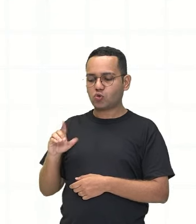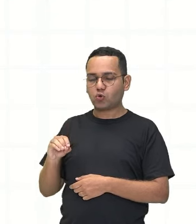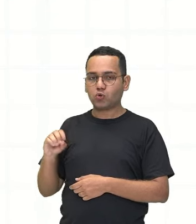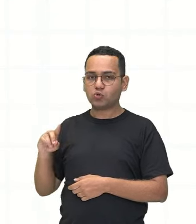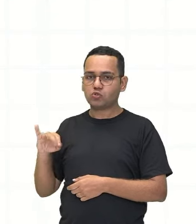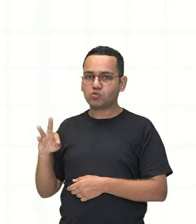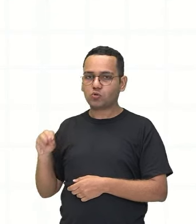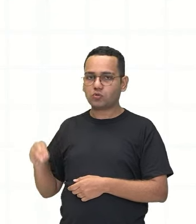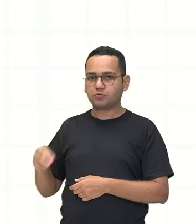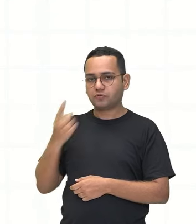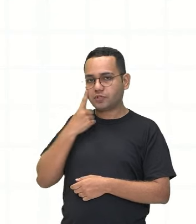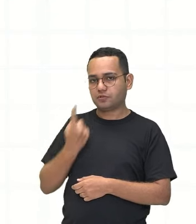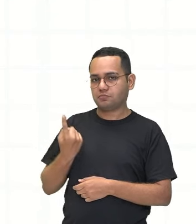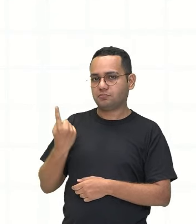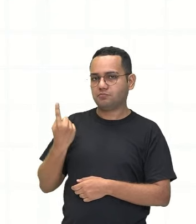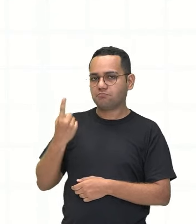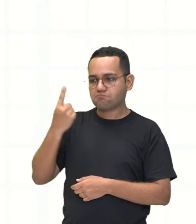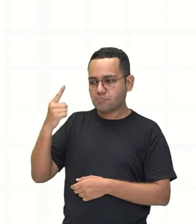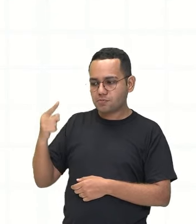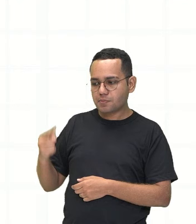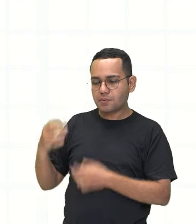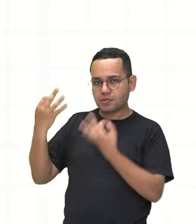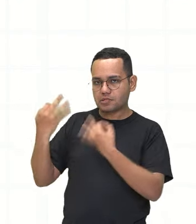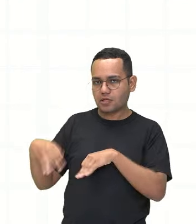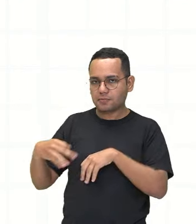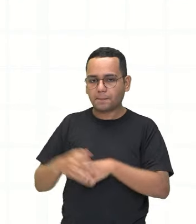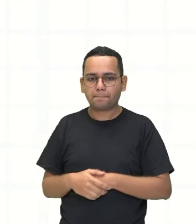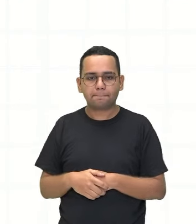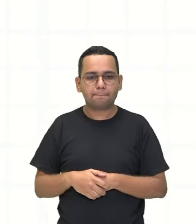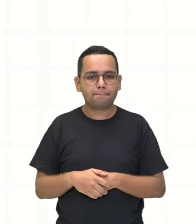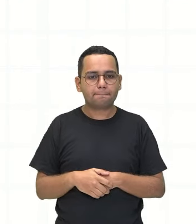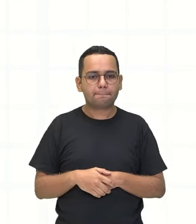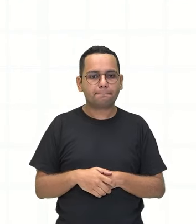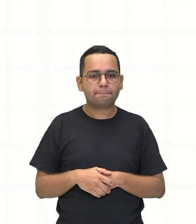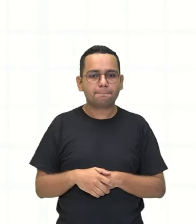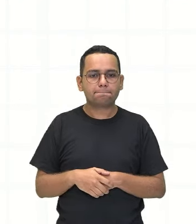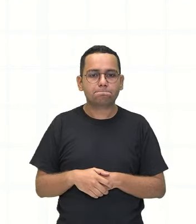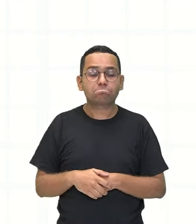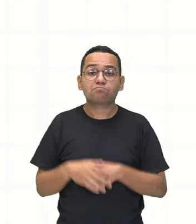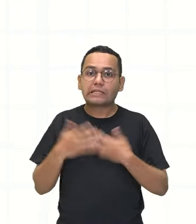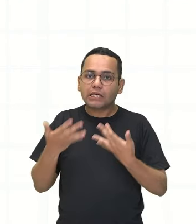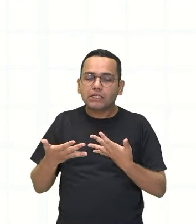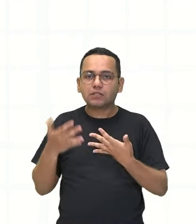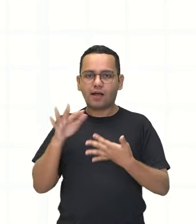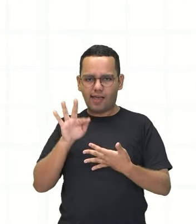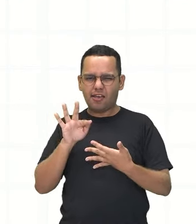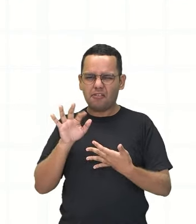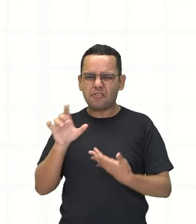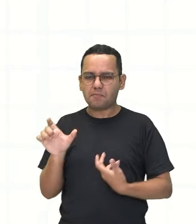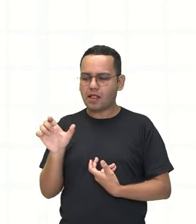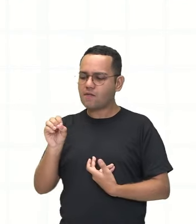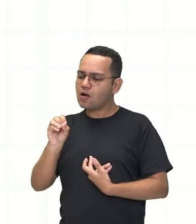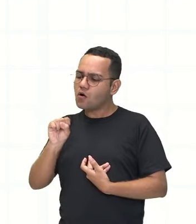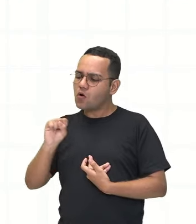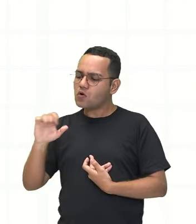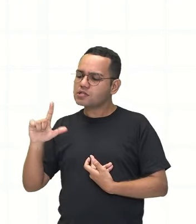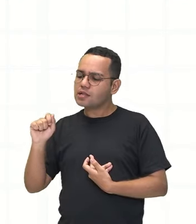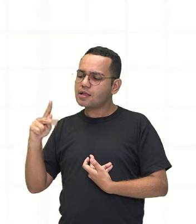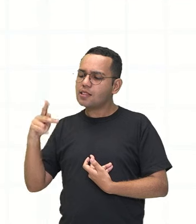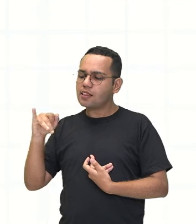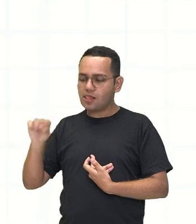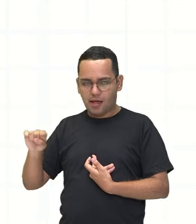correto, né? Observando que o lápis é a única palavra que é diferenciada aqui, né? Quando a gente vai